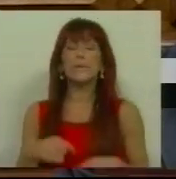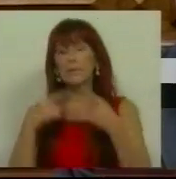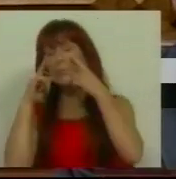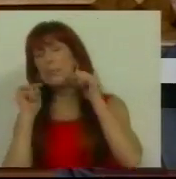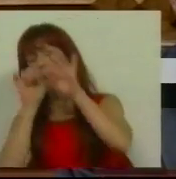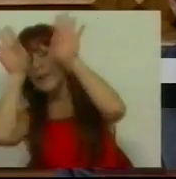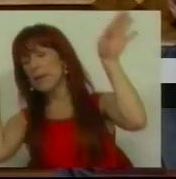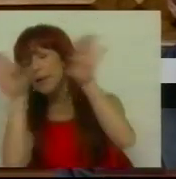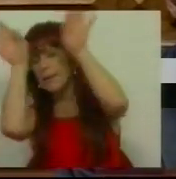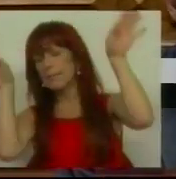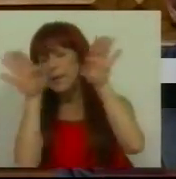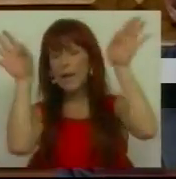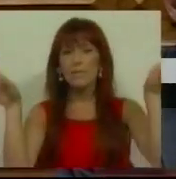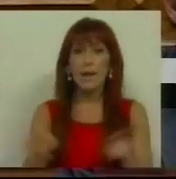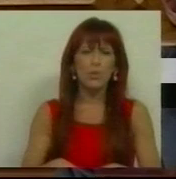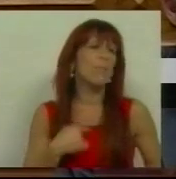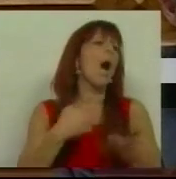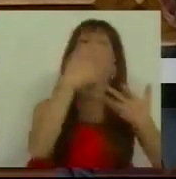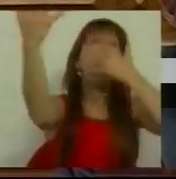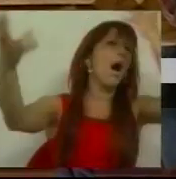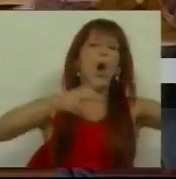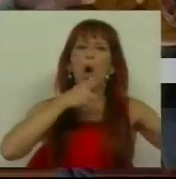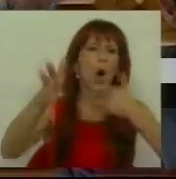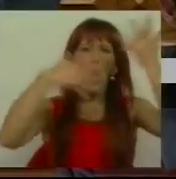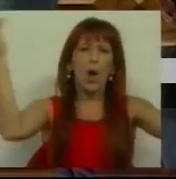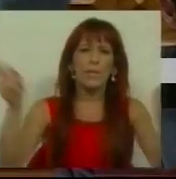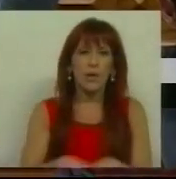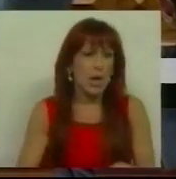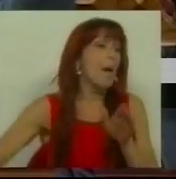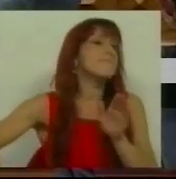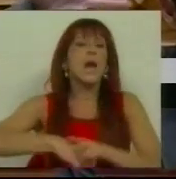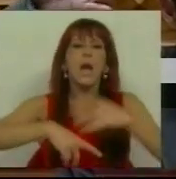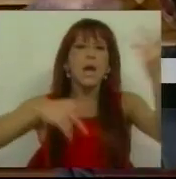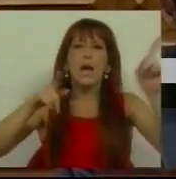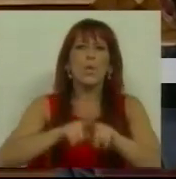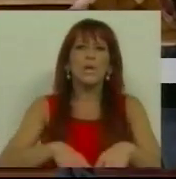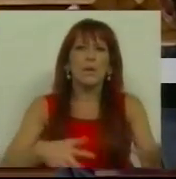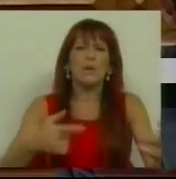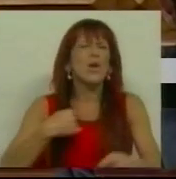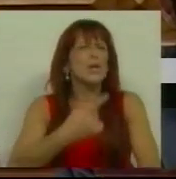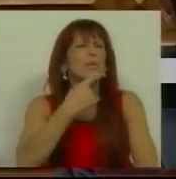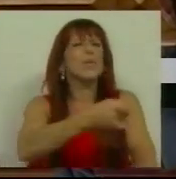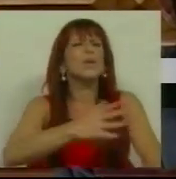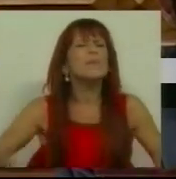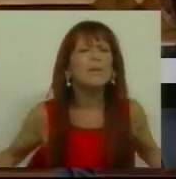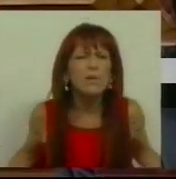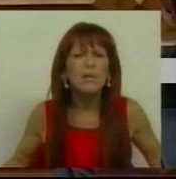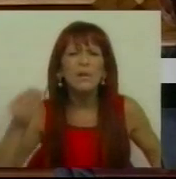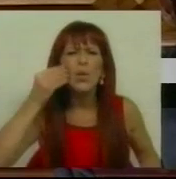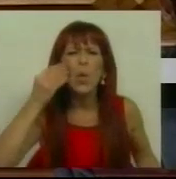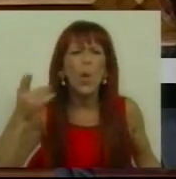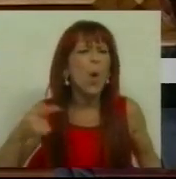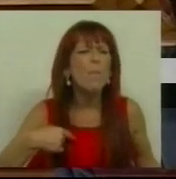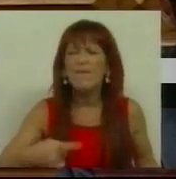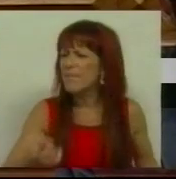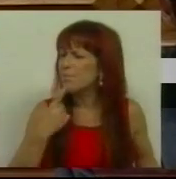e a hiperdramatização. A hiperdramatização vem ameaças veladas cada dia. Nós perguntamos-nos como é que